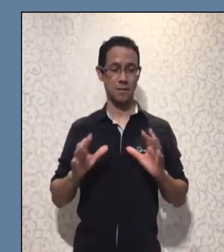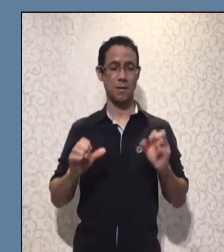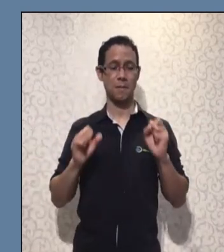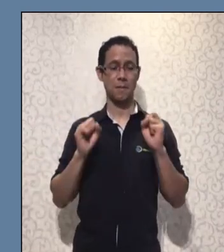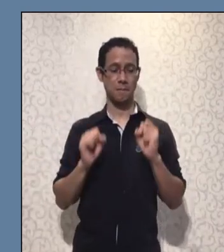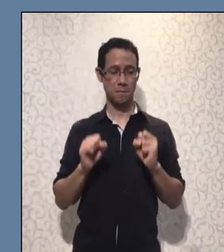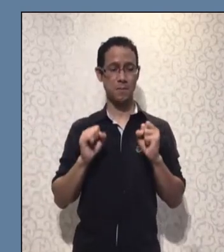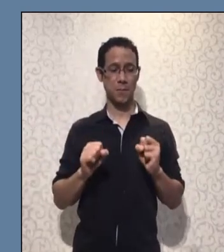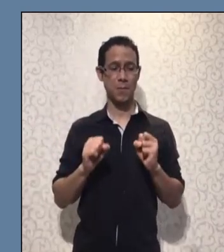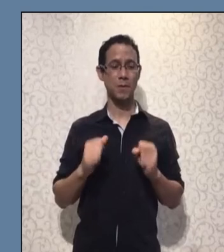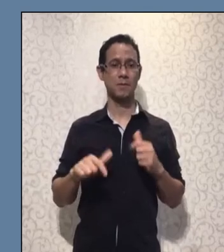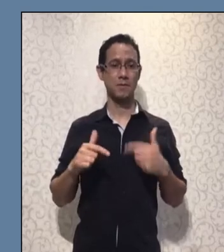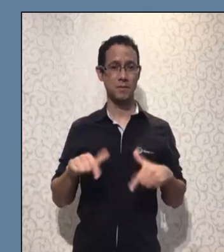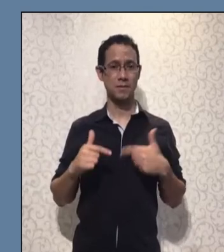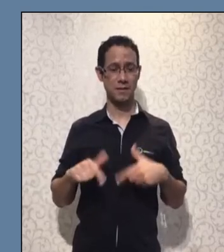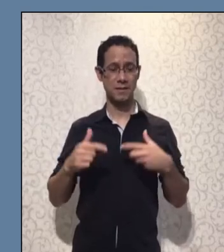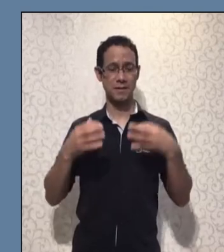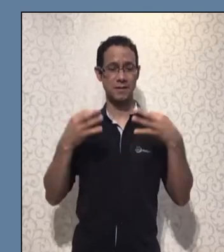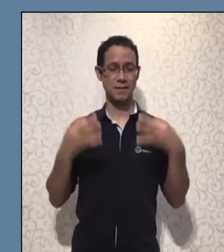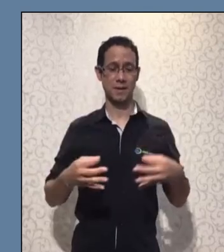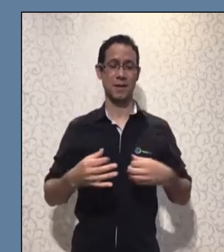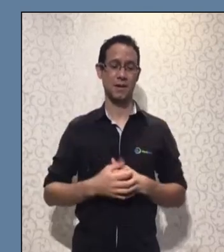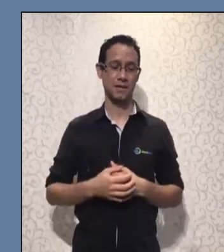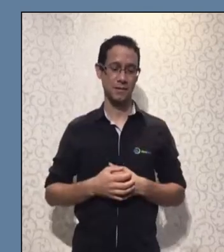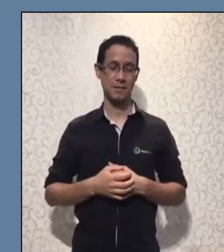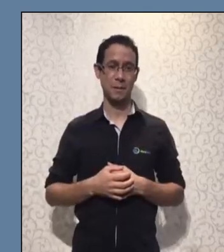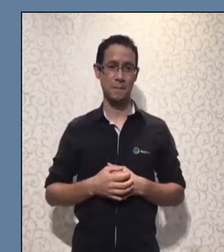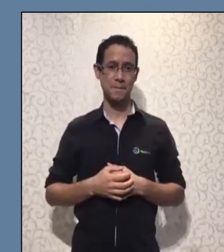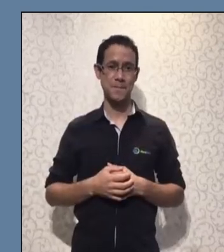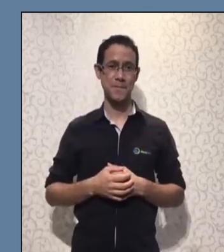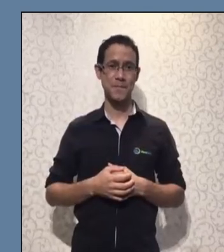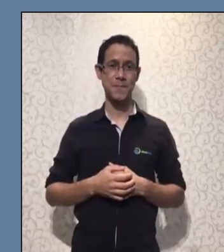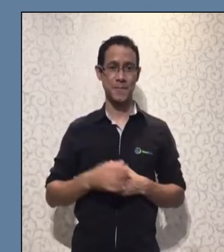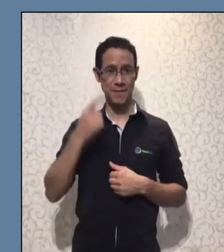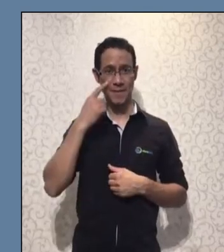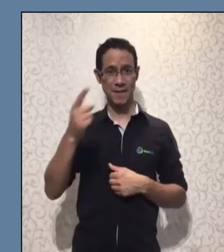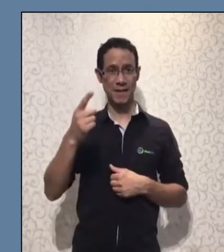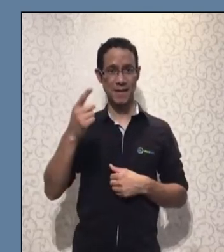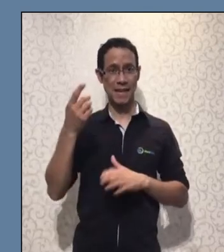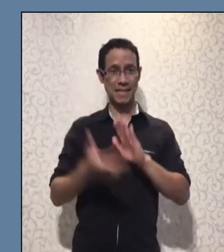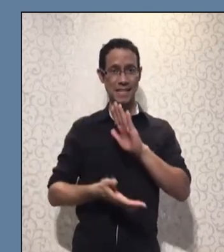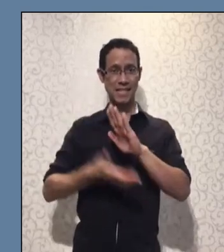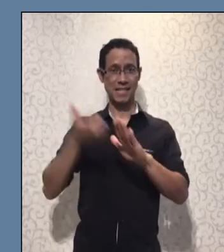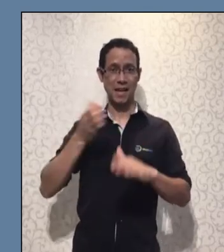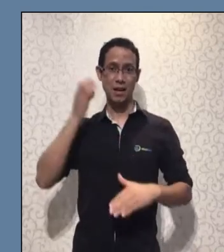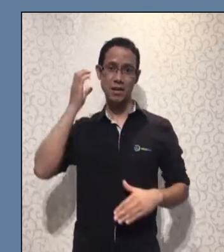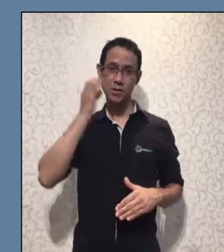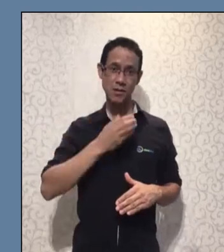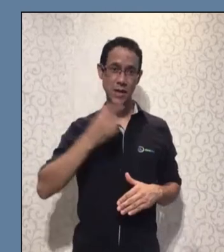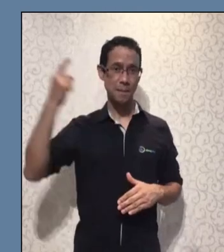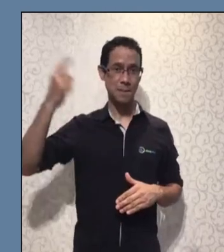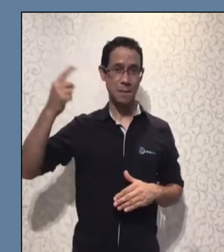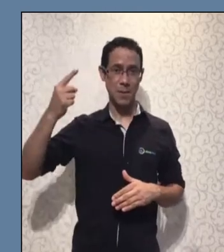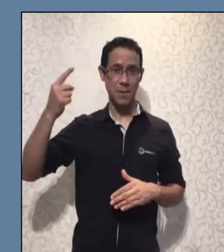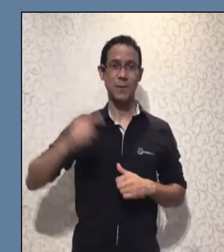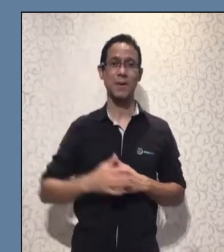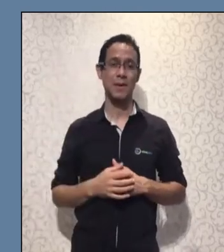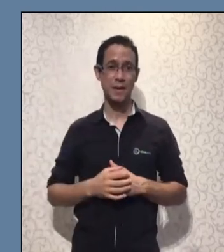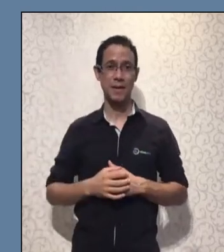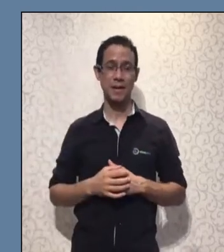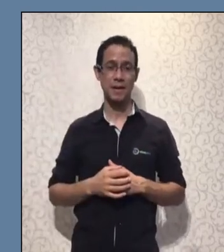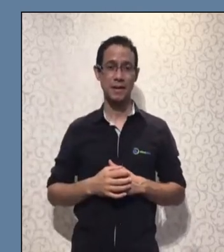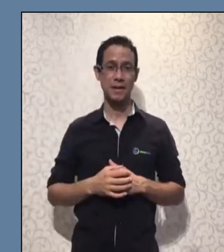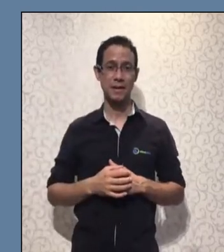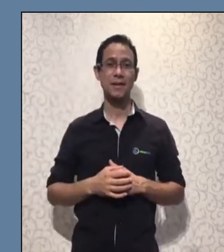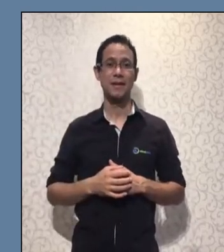dele. Quando você tira a figura de Dom Pedro... Repare, quando você tira a figura de Dom Pedro I da independência no Brasil